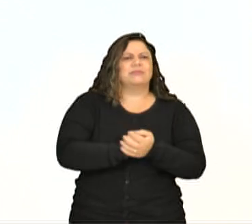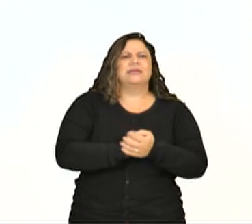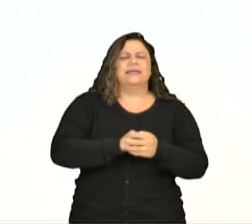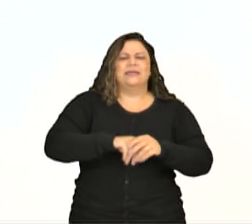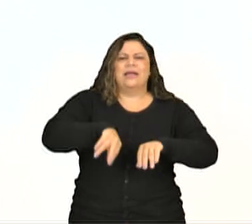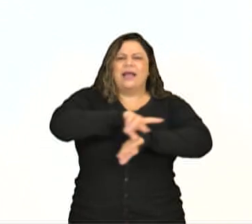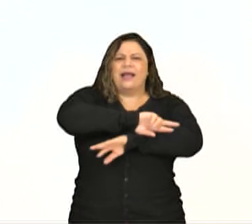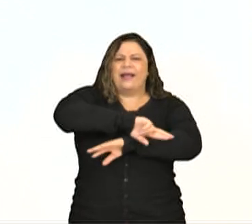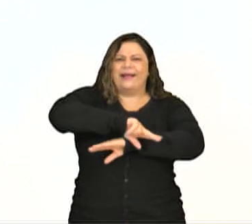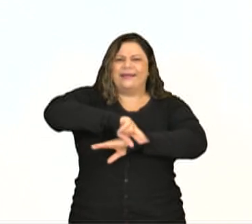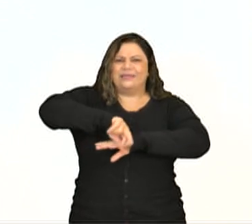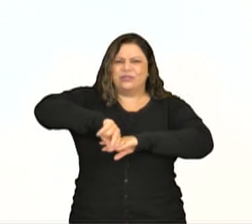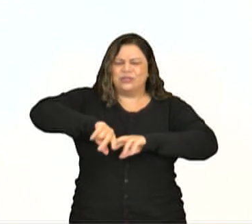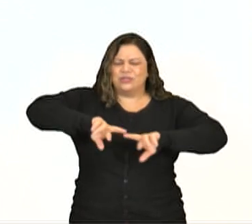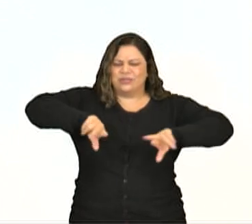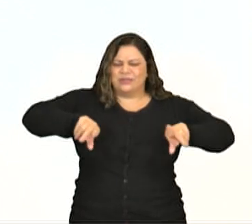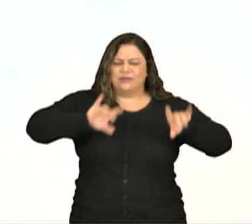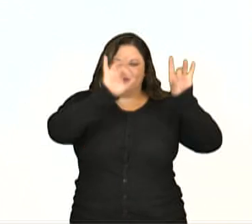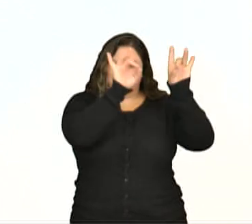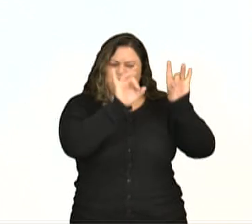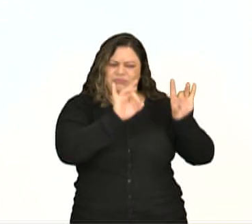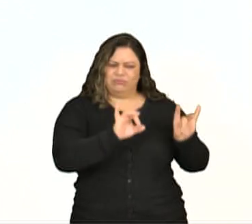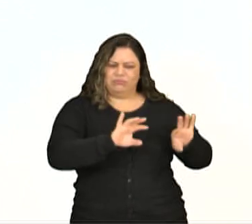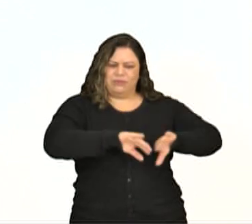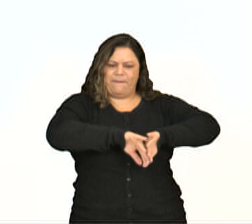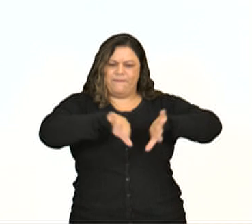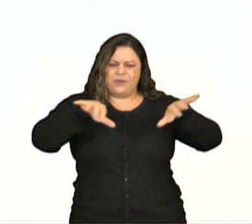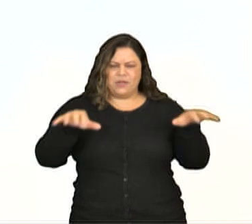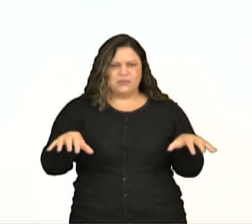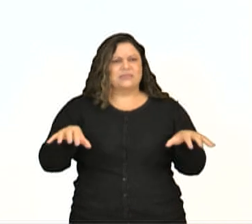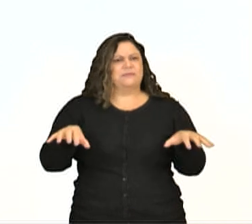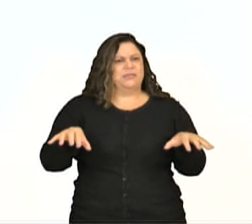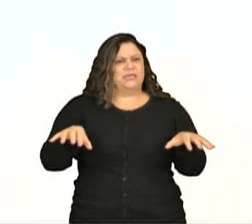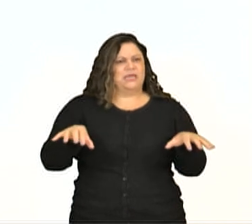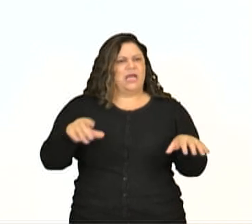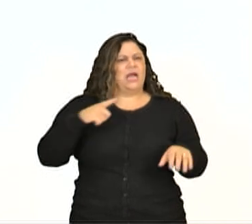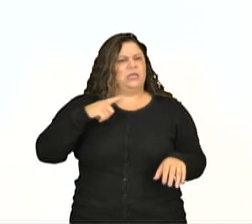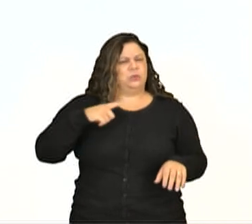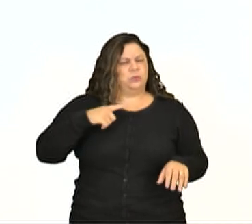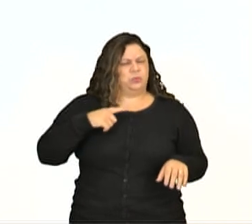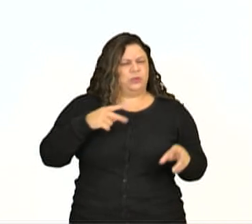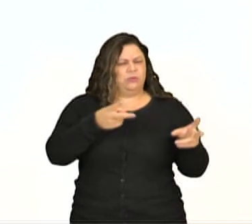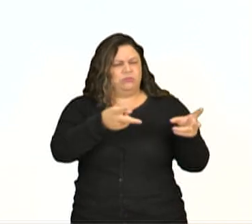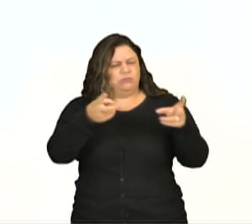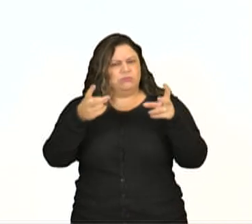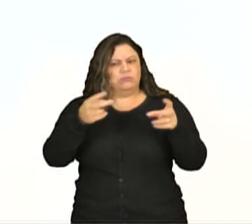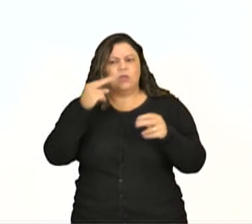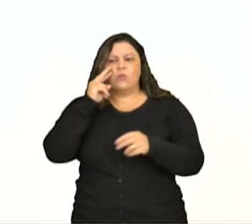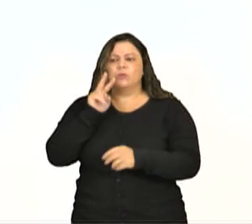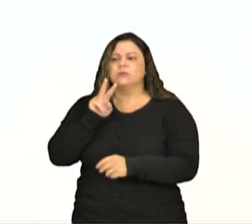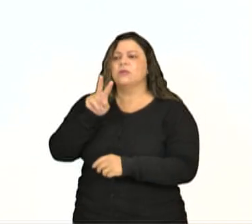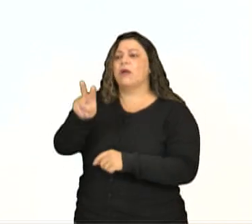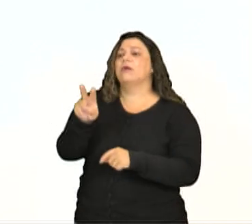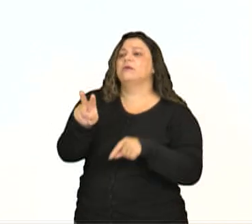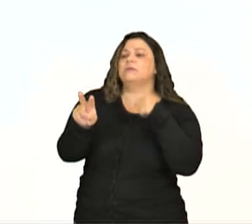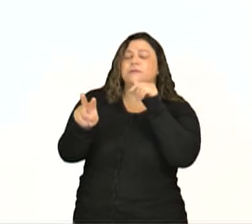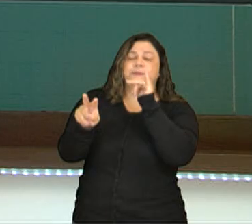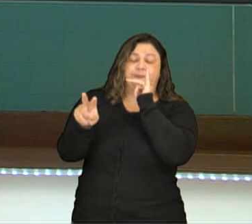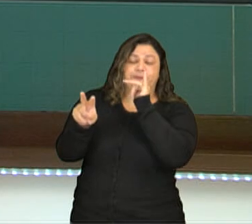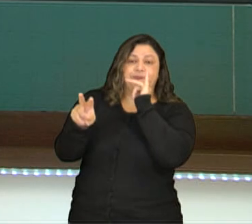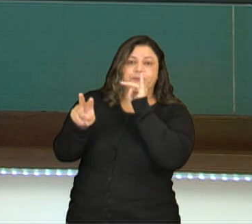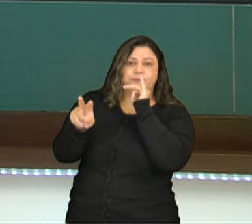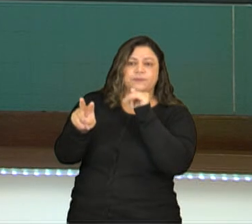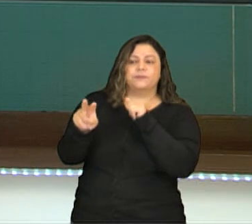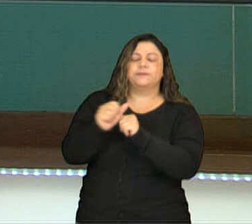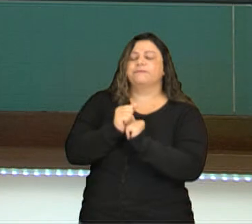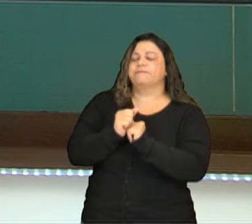espécies existem separadamente dos objetos percebidos pelos sentidos? Então, para e pensa. Você olha, por exemplo,